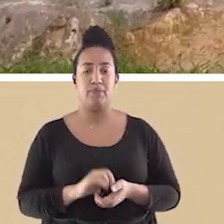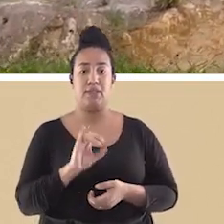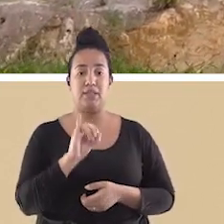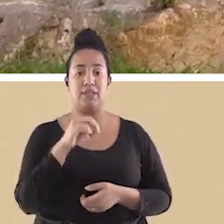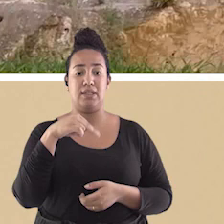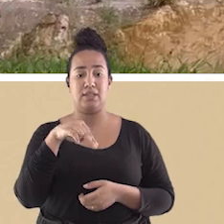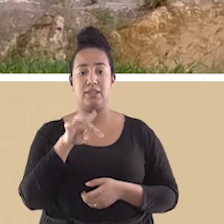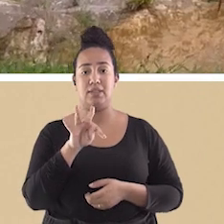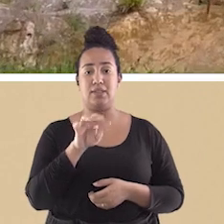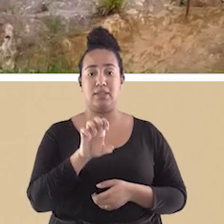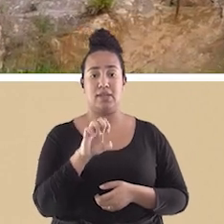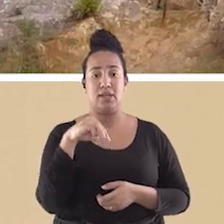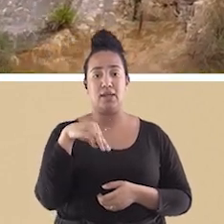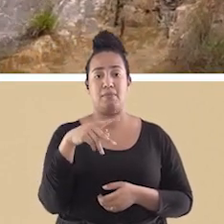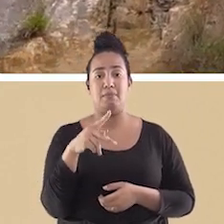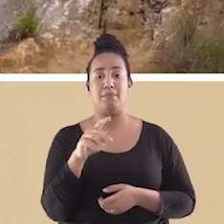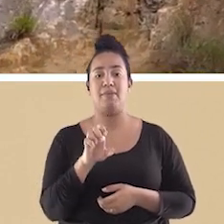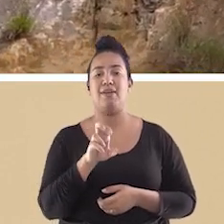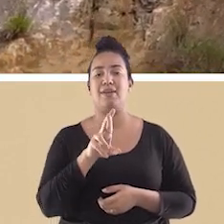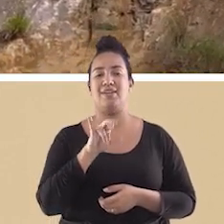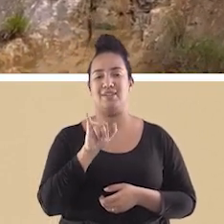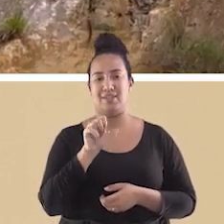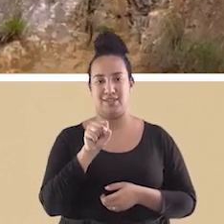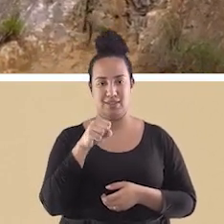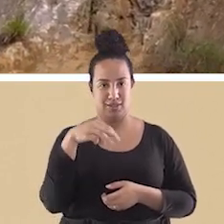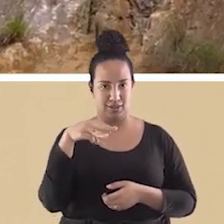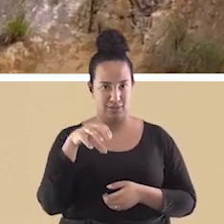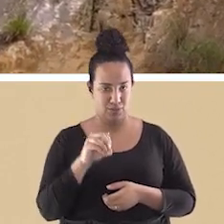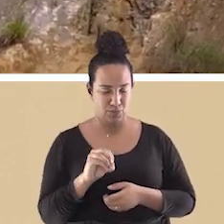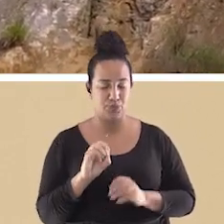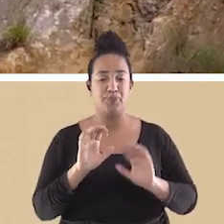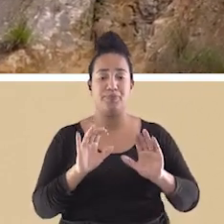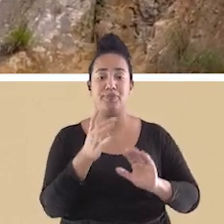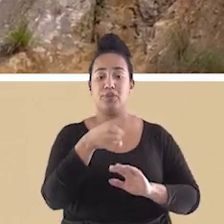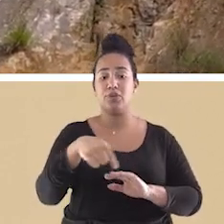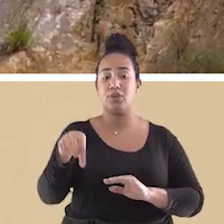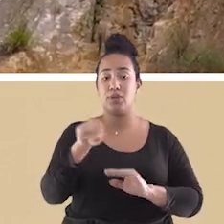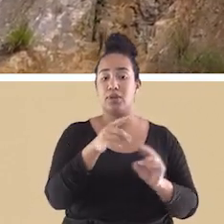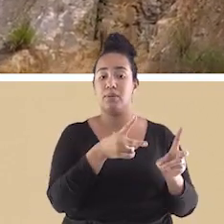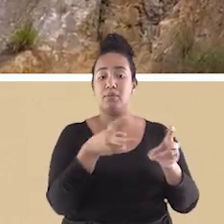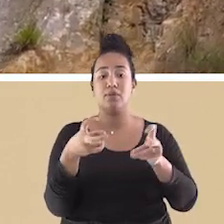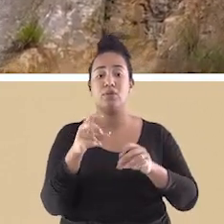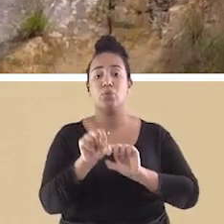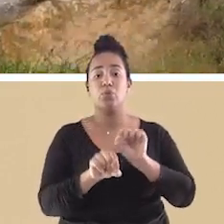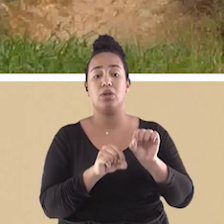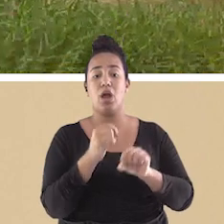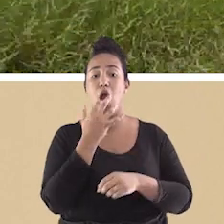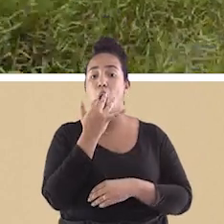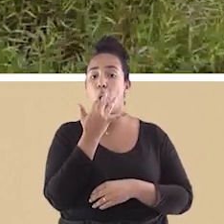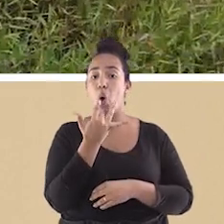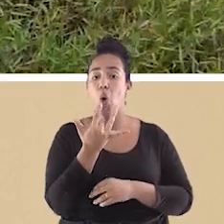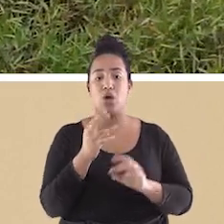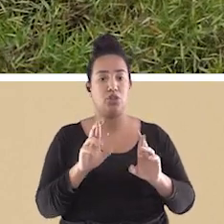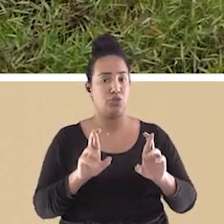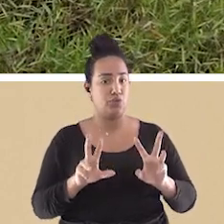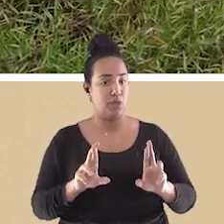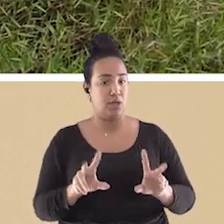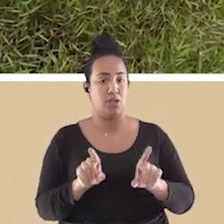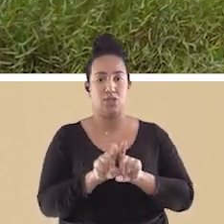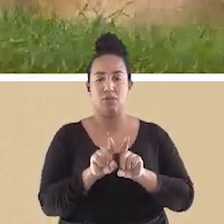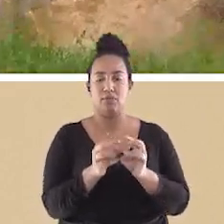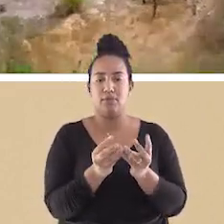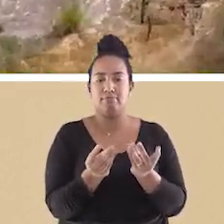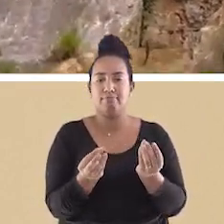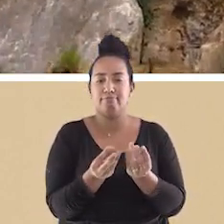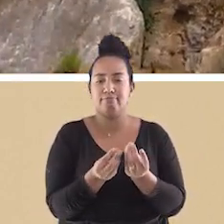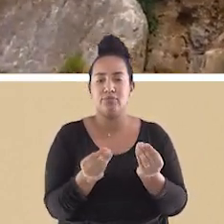durante milhões de anos, mas a gente consegue perceber pela diferença da coloração e também de